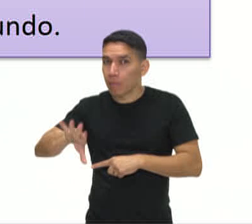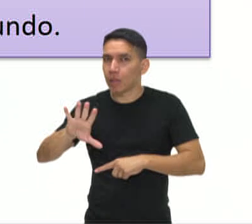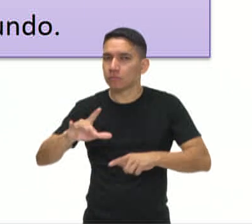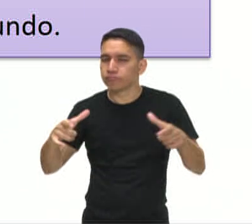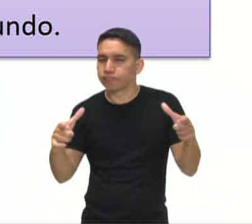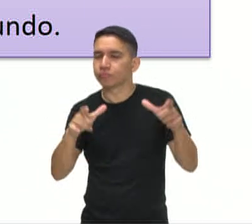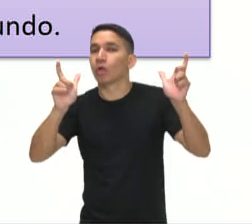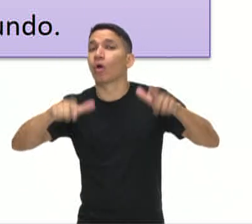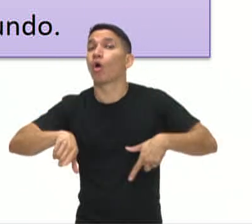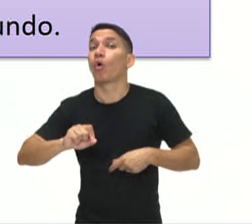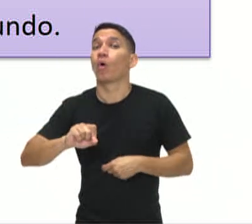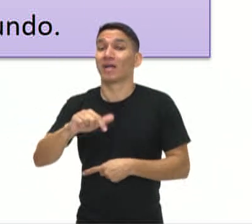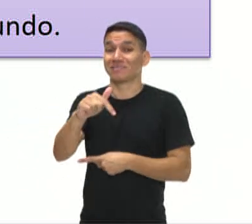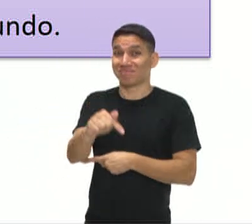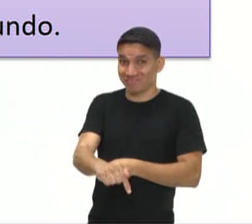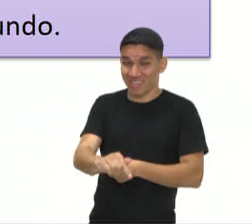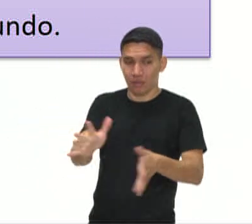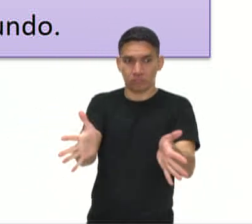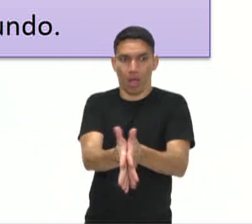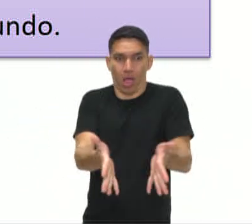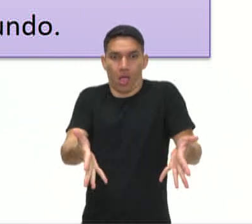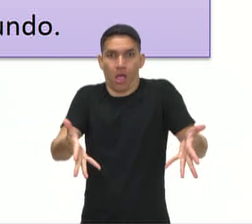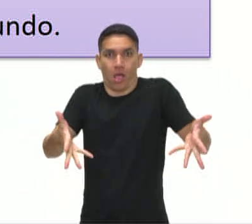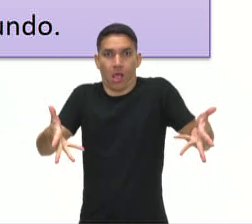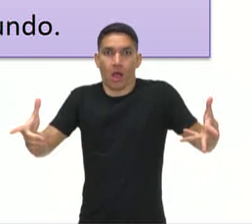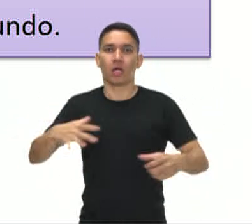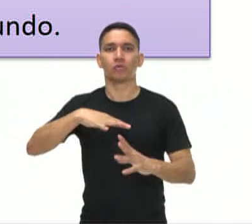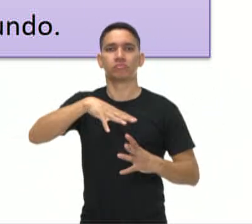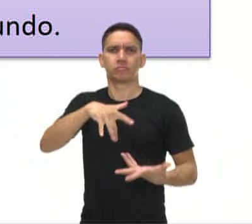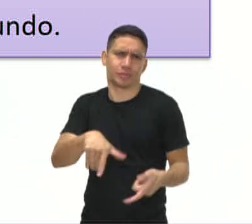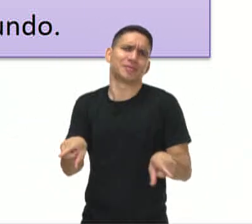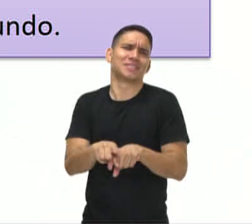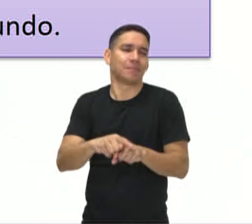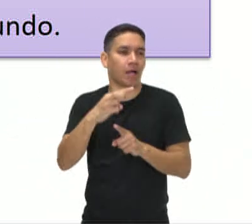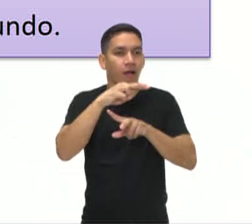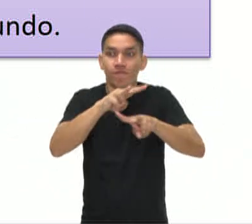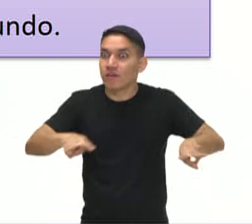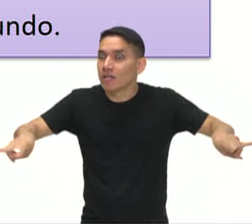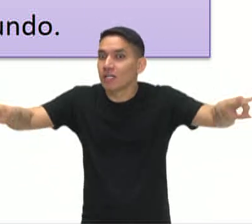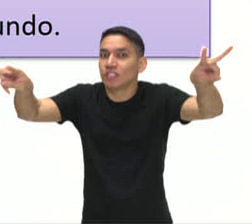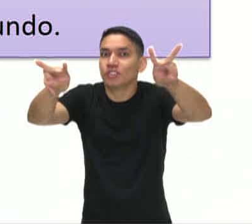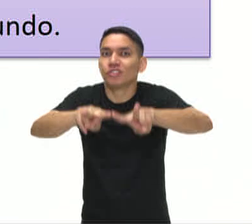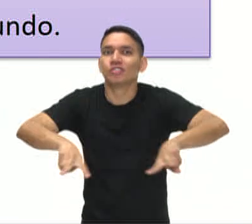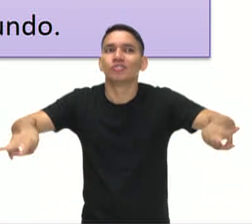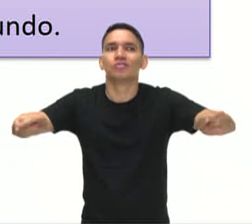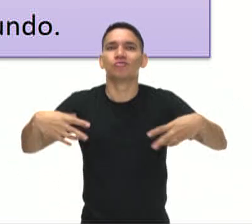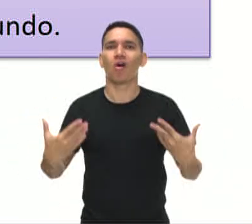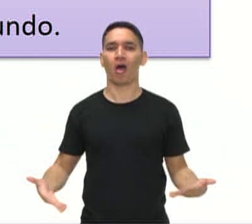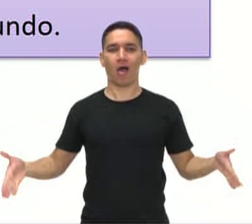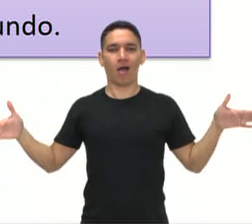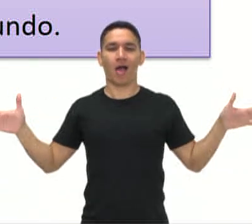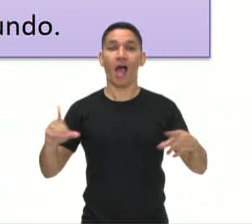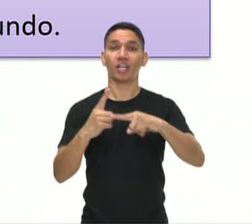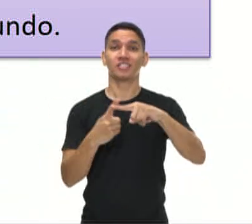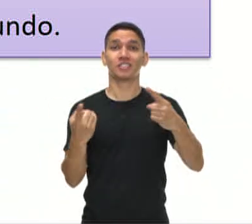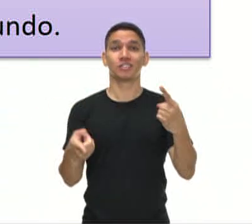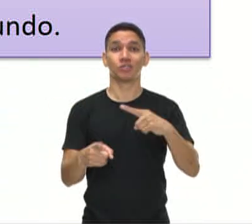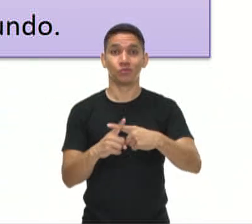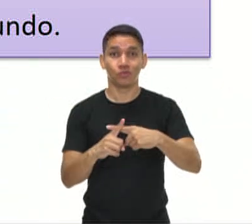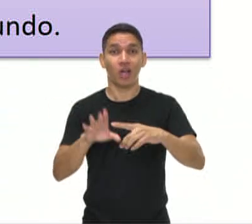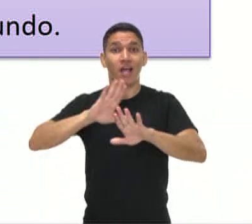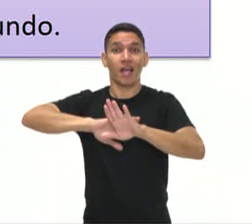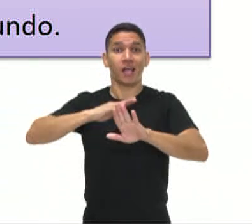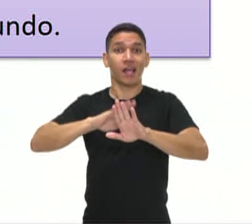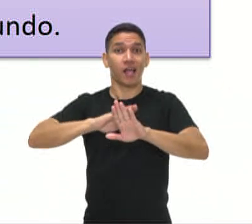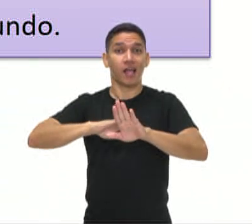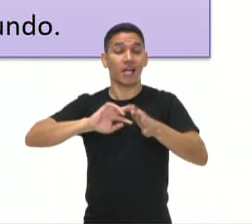7 maravilhas do mundo. Além da paisagem, né? O Cristo recebendo as pessoas de braço aberto aqui, tem